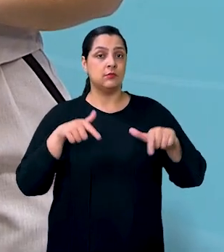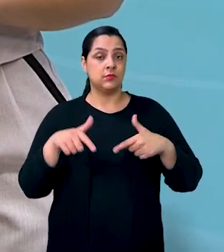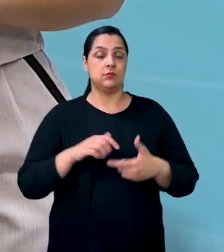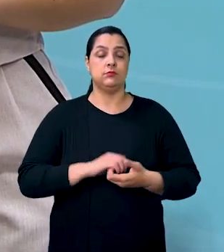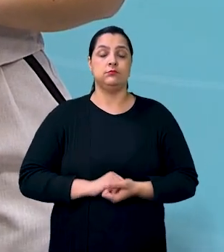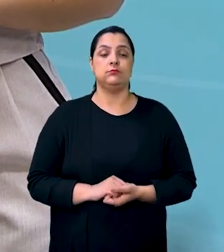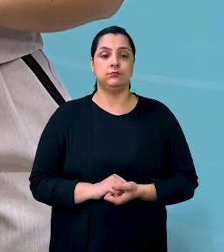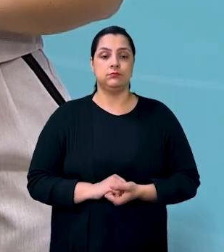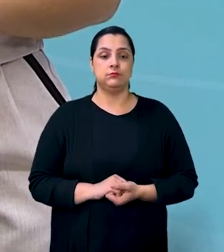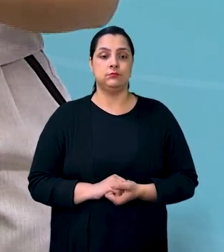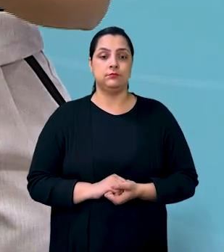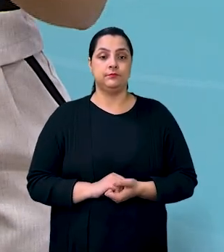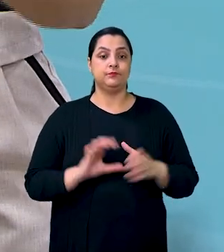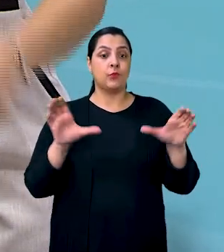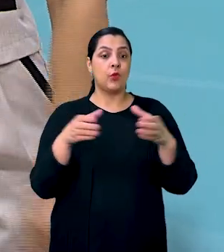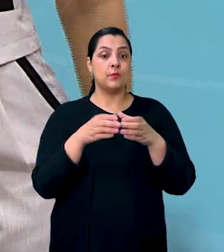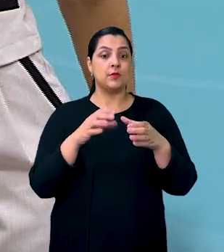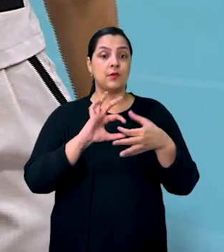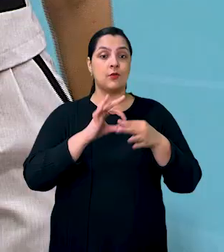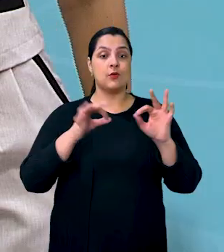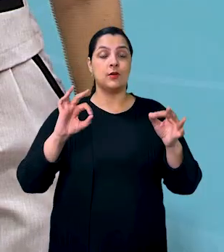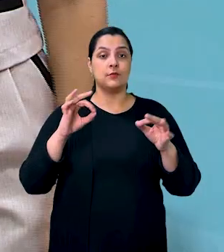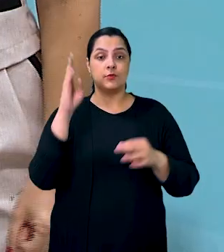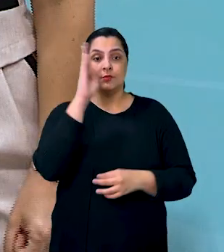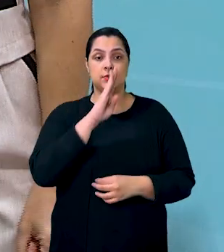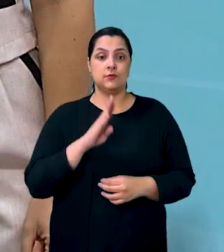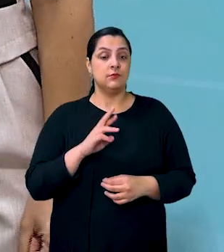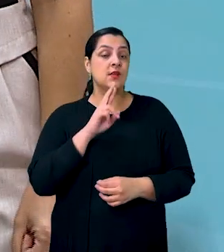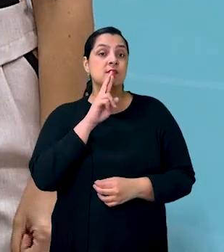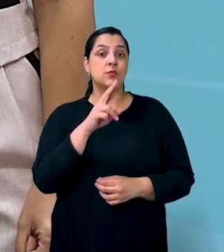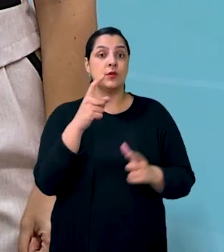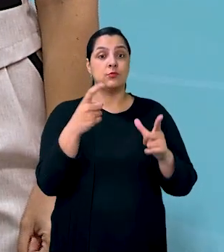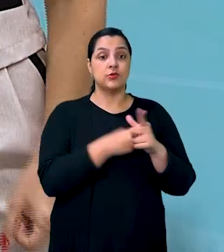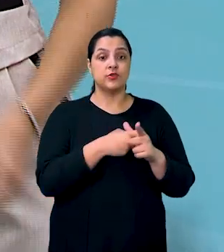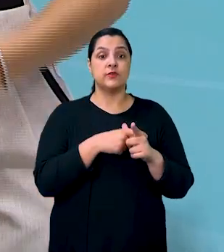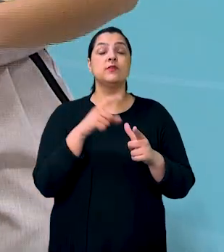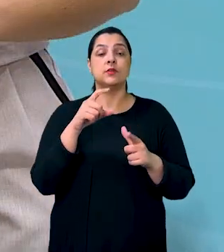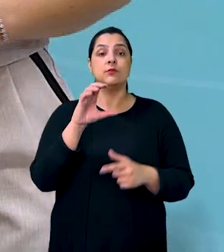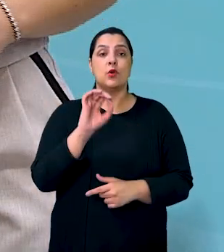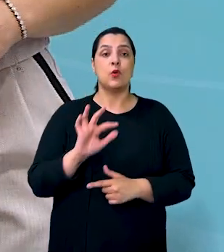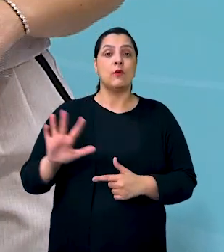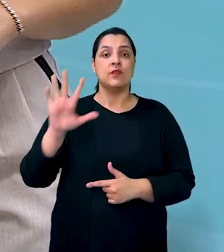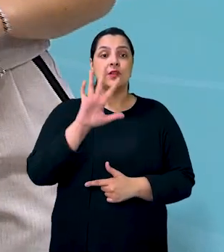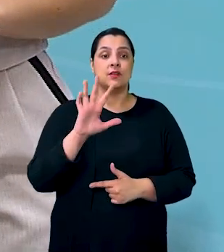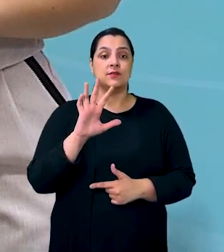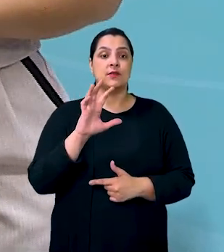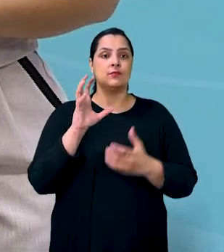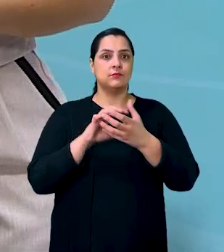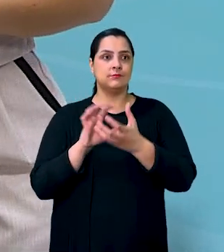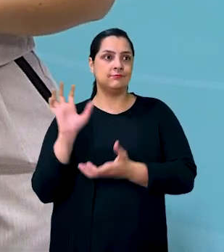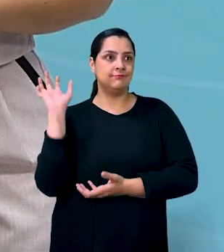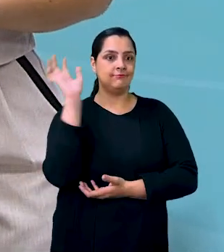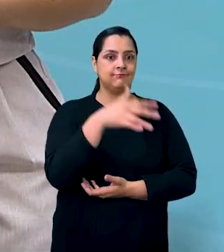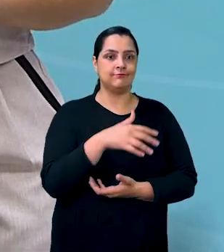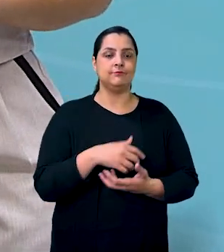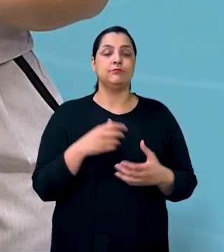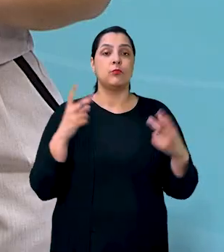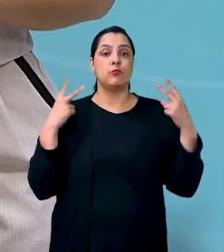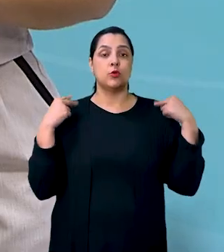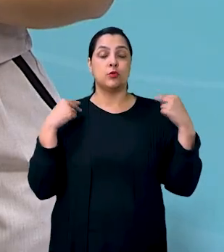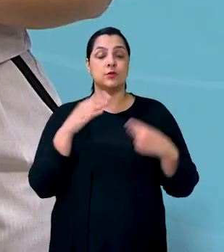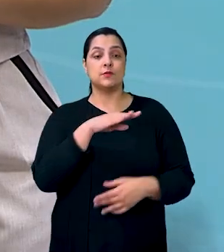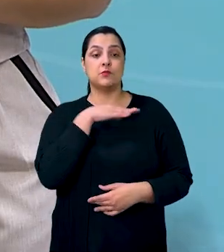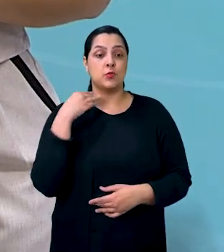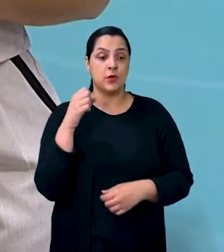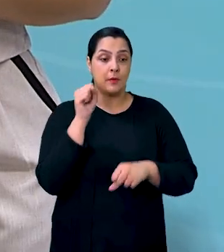e trabalhadoras. O Comitê Olímpico Brasileiro não deve responder por dívida de Confederação de Handebol. E ainda, família de motorista